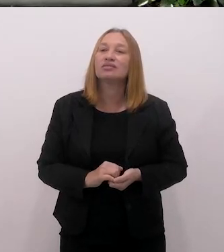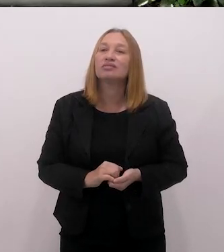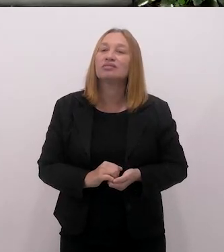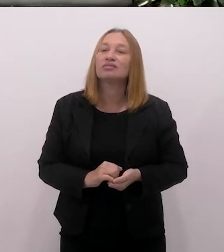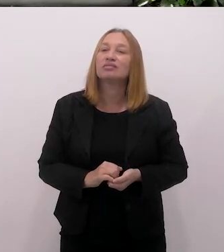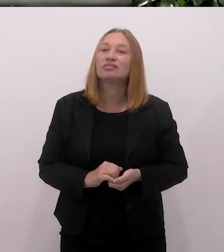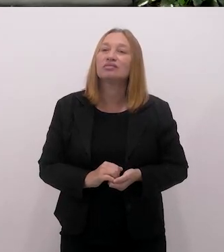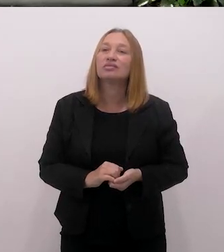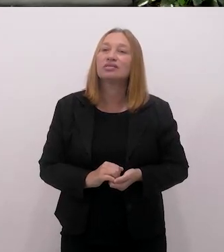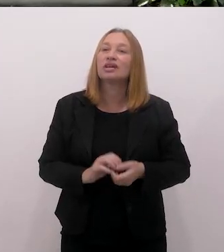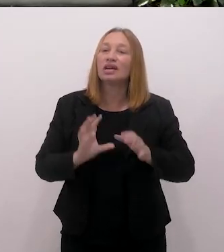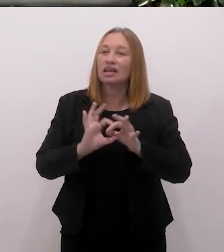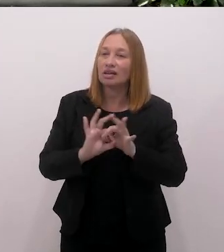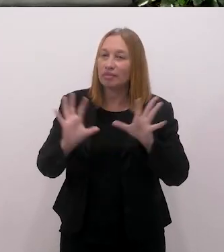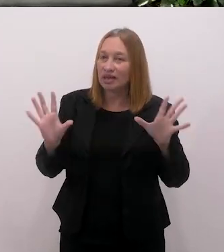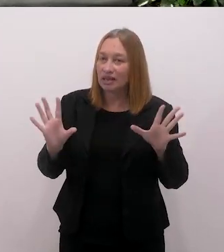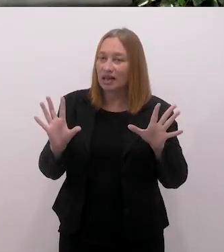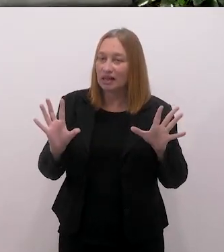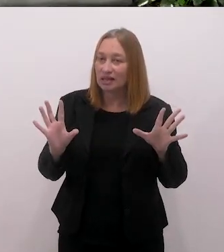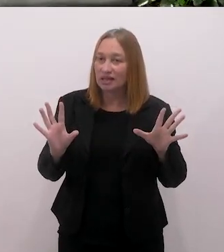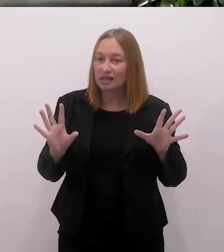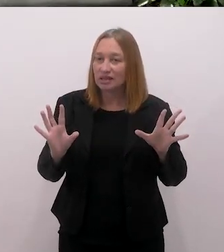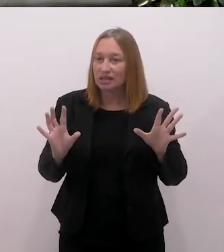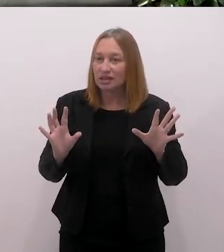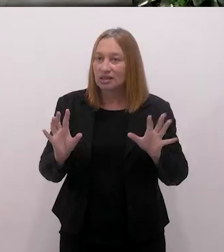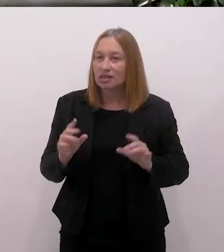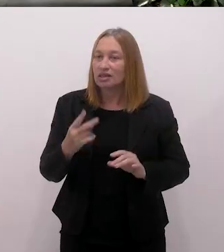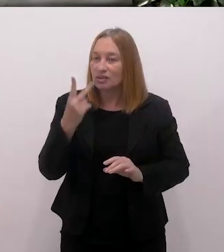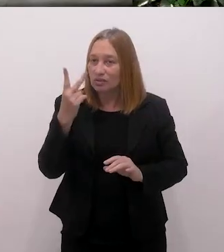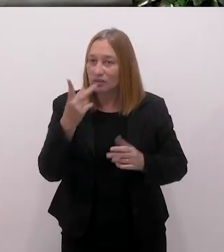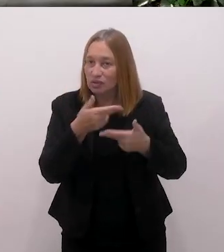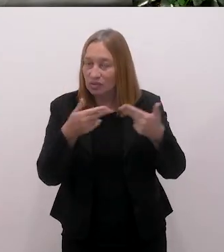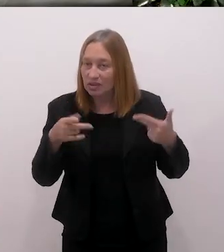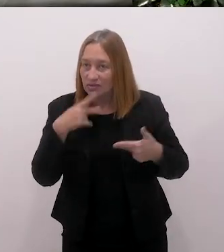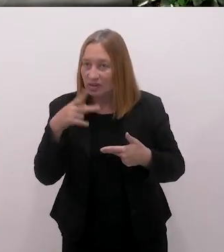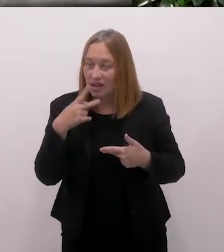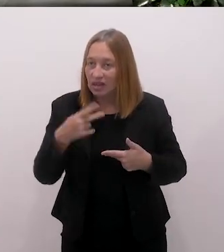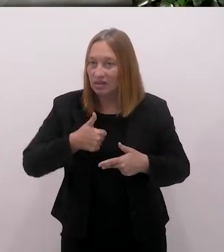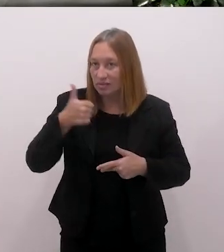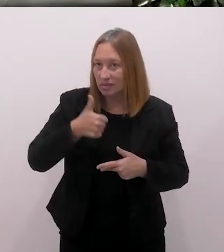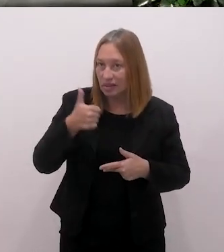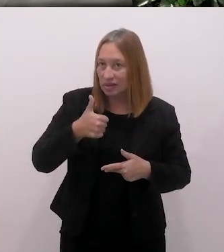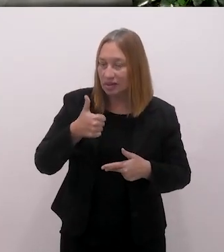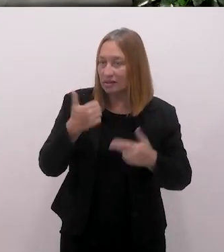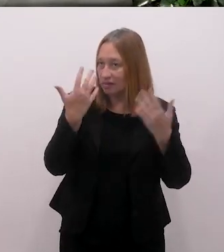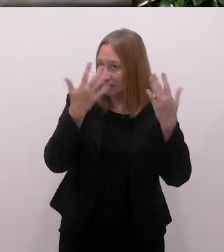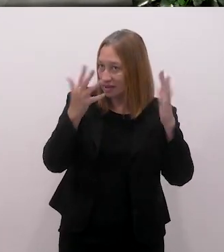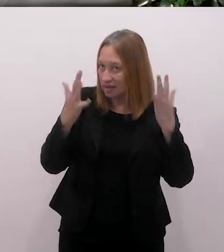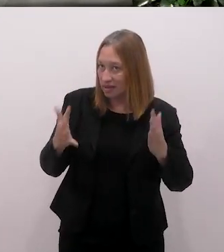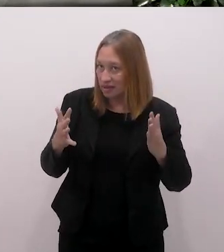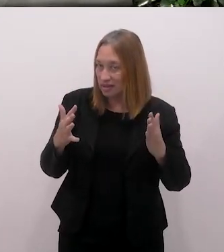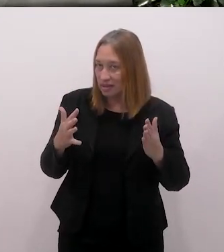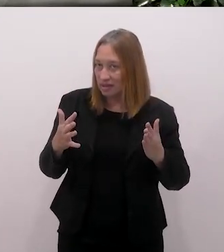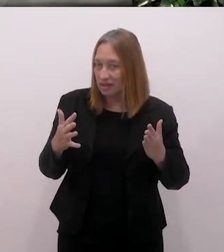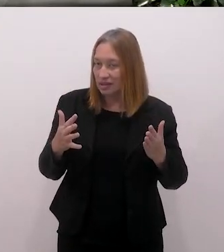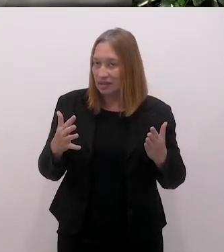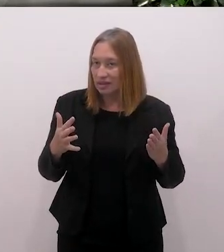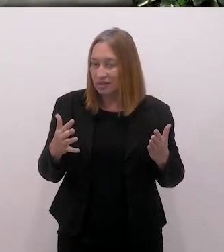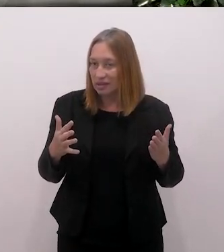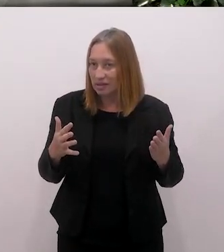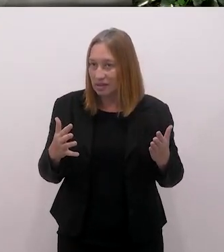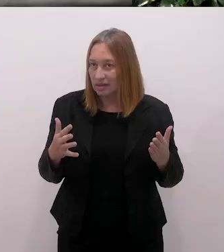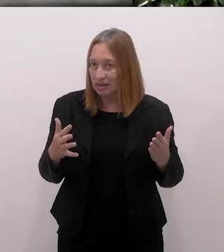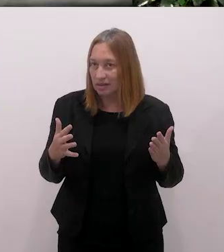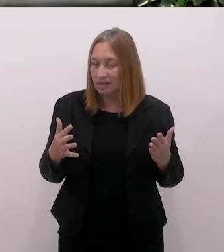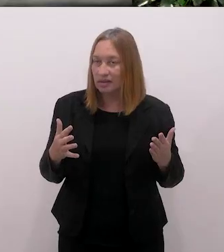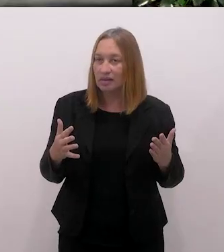vou pela liberdade, mas eu queria só deixar 2 parabéns aqui. Em primeiro lugar, parabenizar a Audiogeste, que é